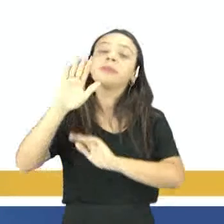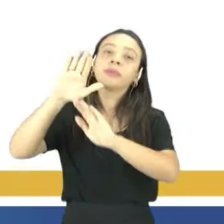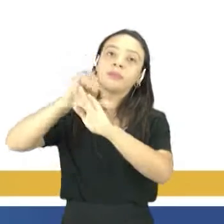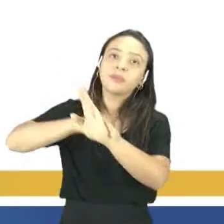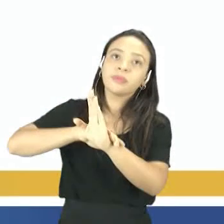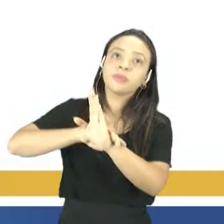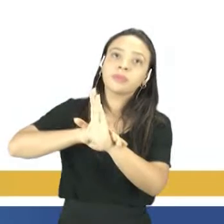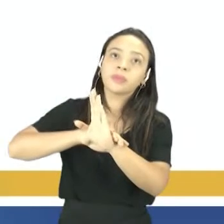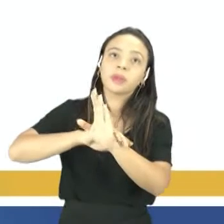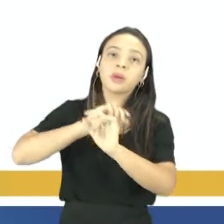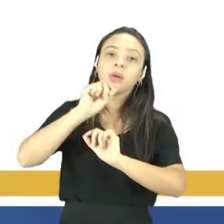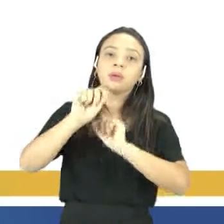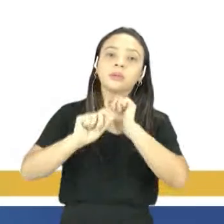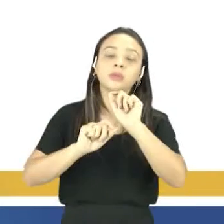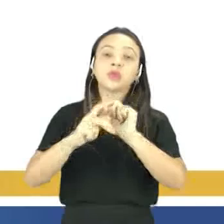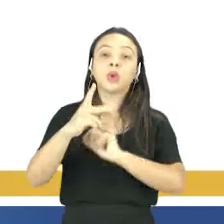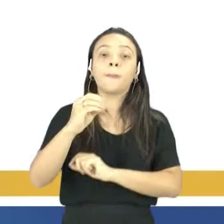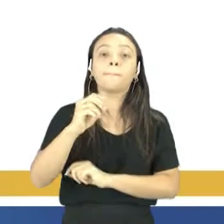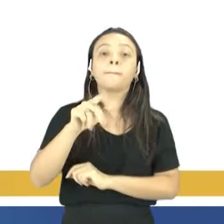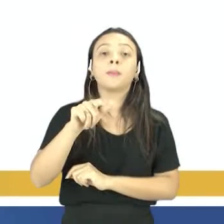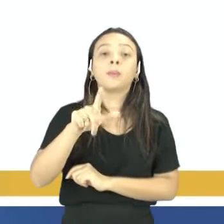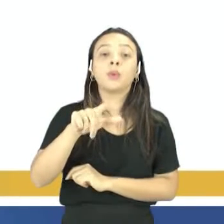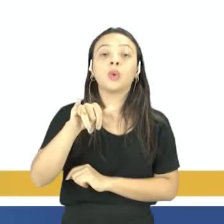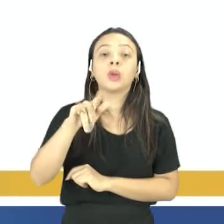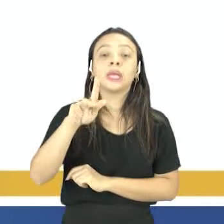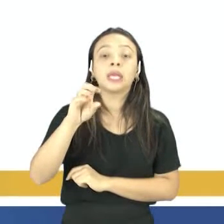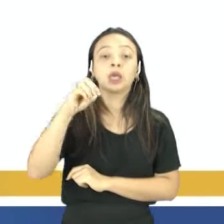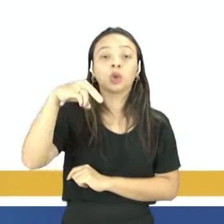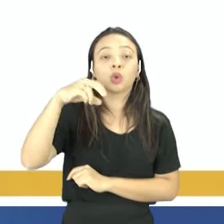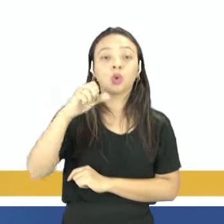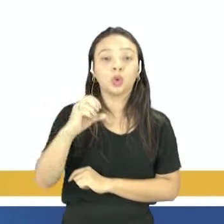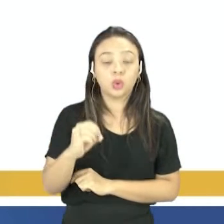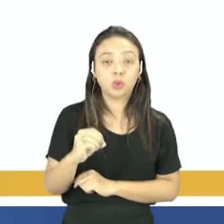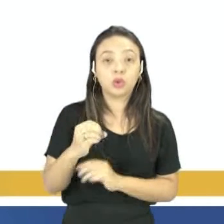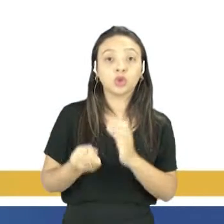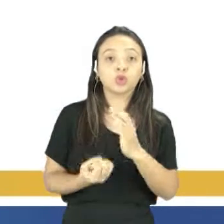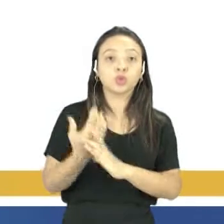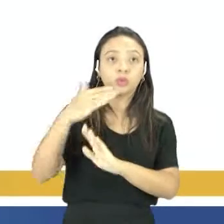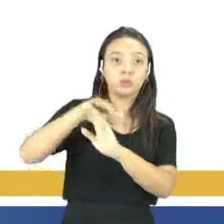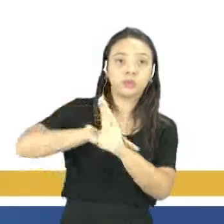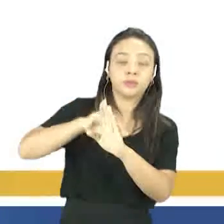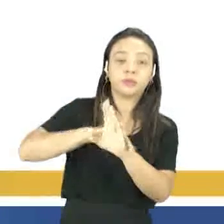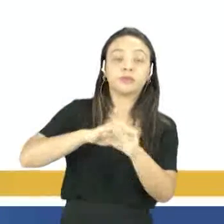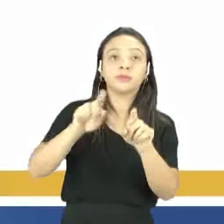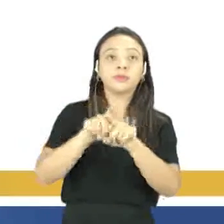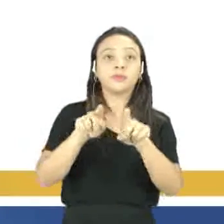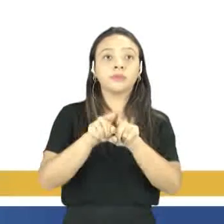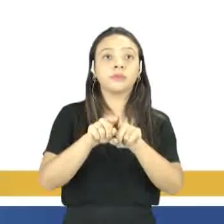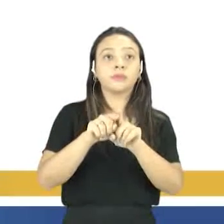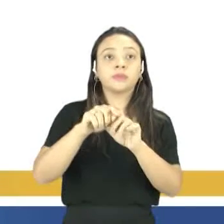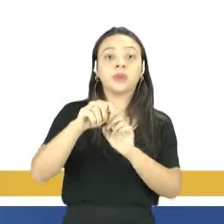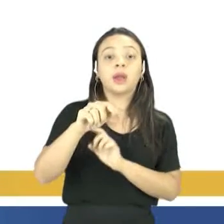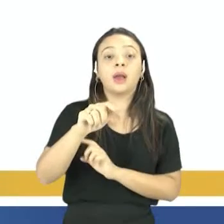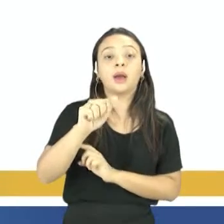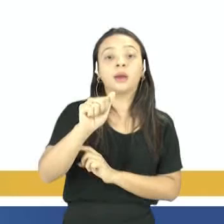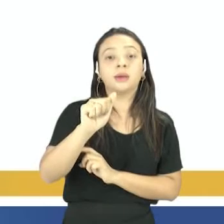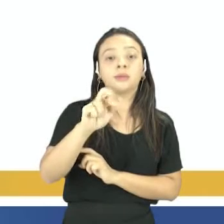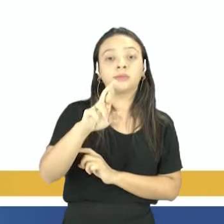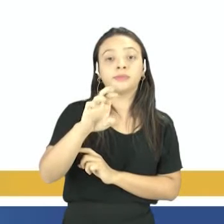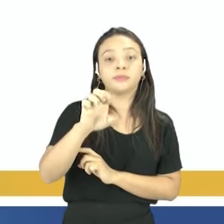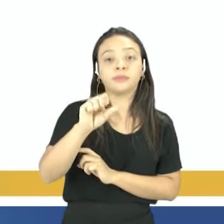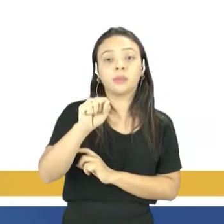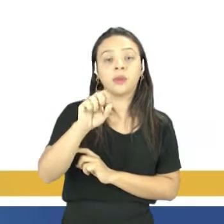faces são os polígonos que formam a superfície do poliedro, certo? As arestas são os lados